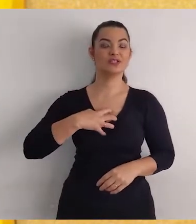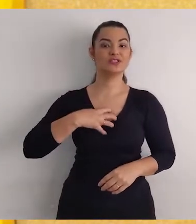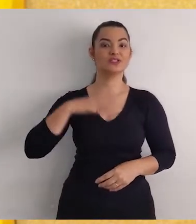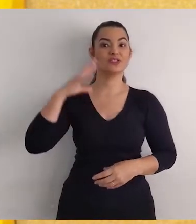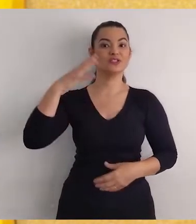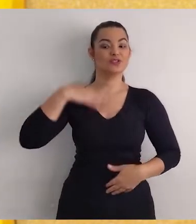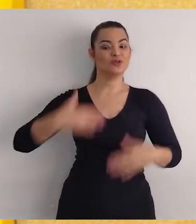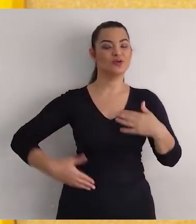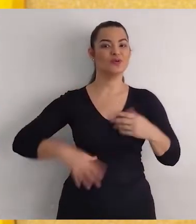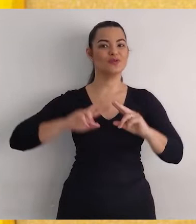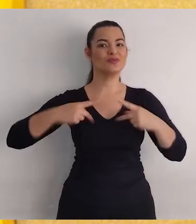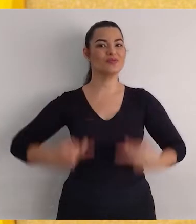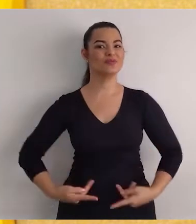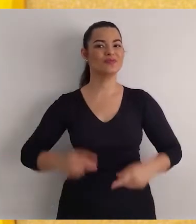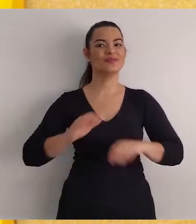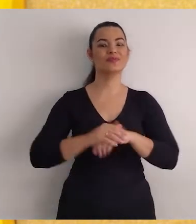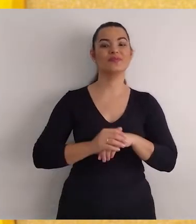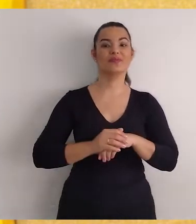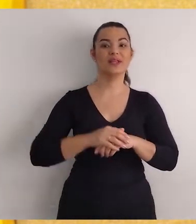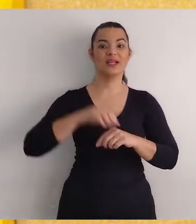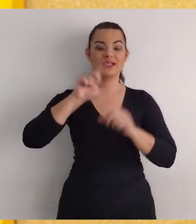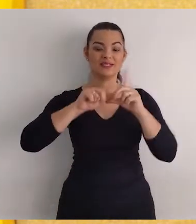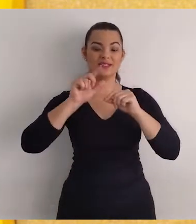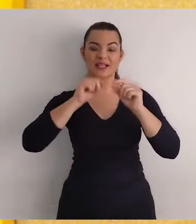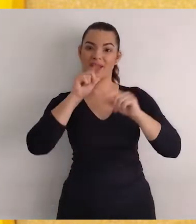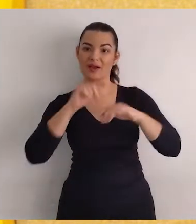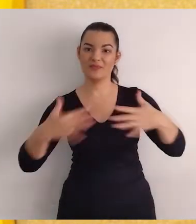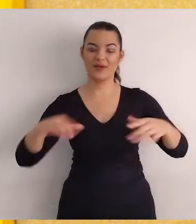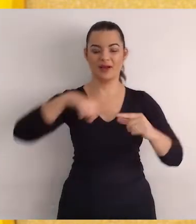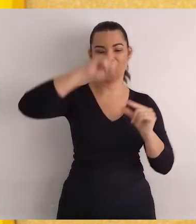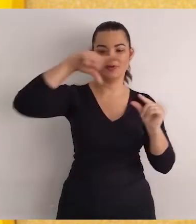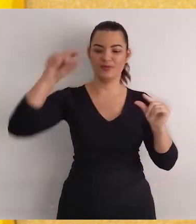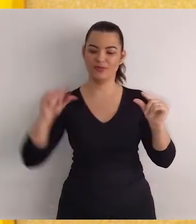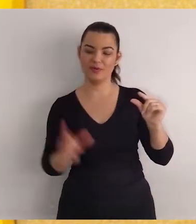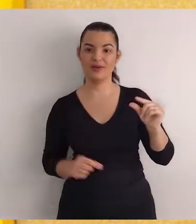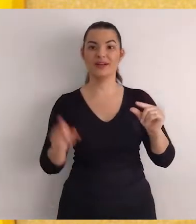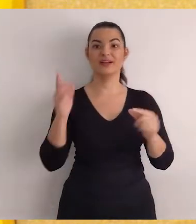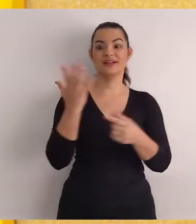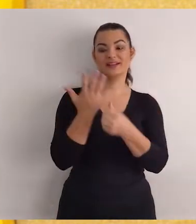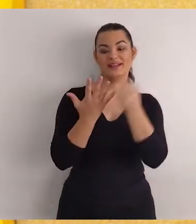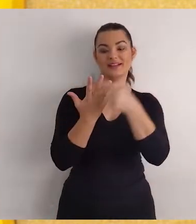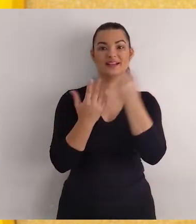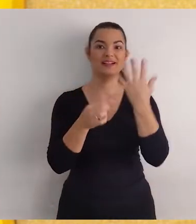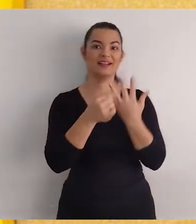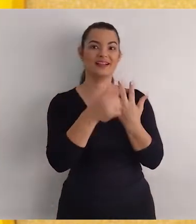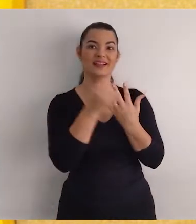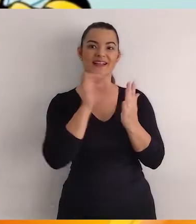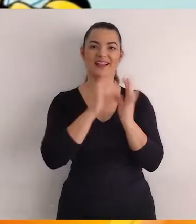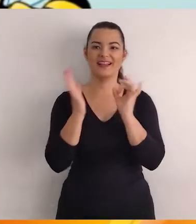5 são os sentidos da pessoa, os braços da estrela do mar e os dedos de cada mão.